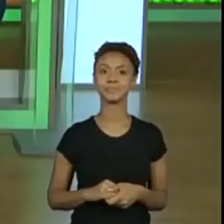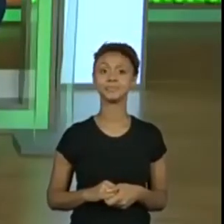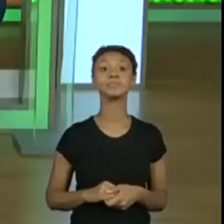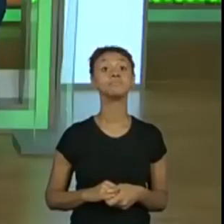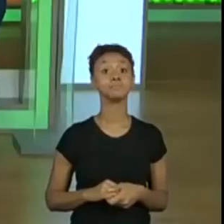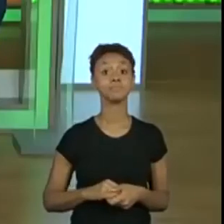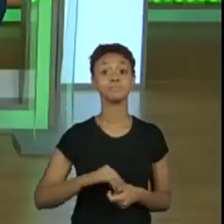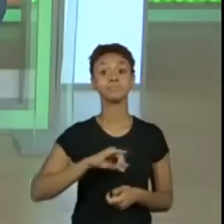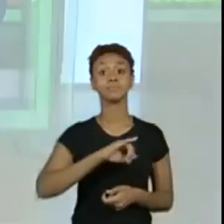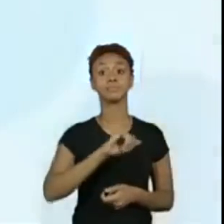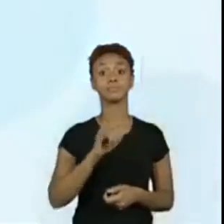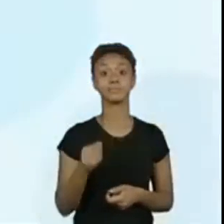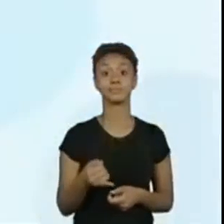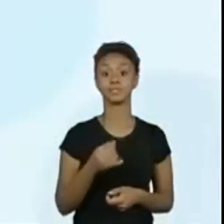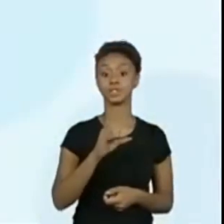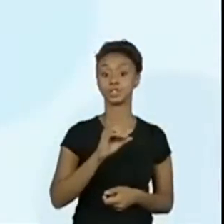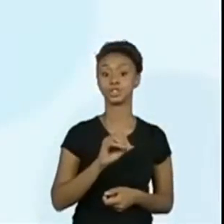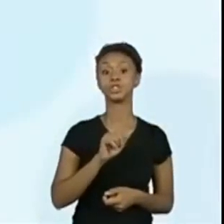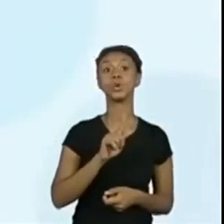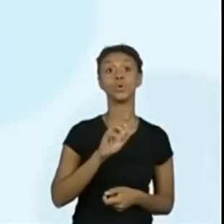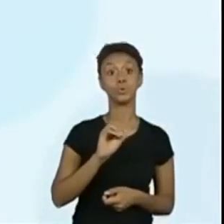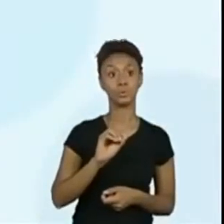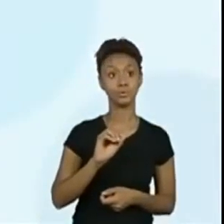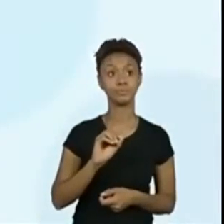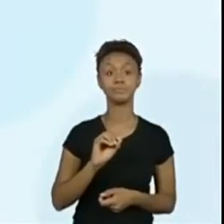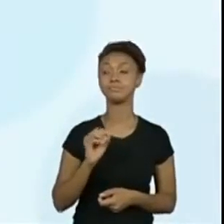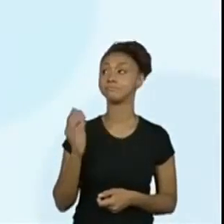Jogo. Tá marcado.